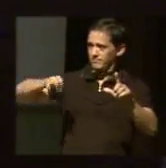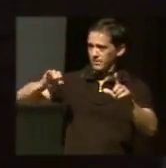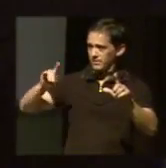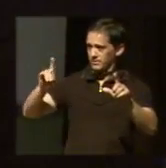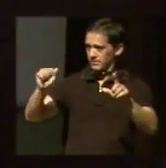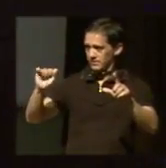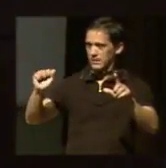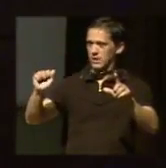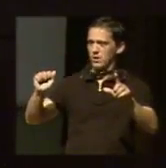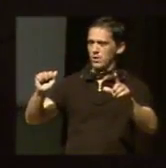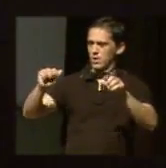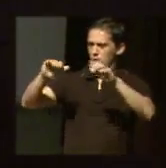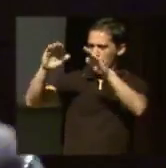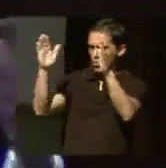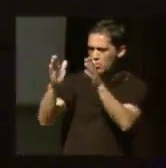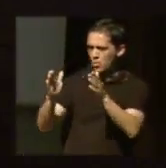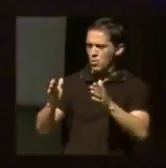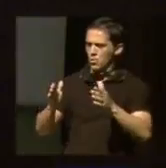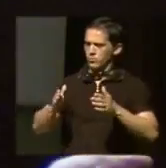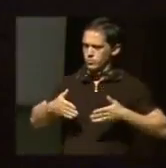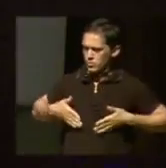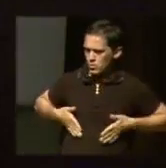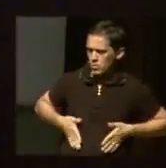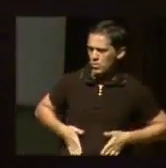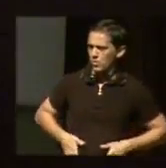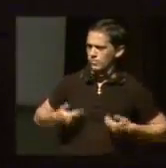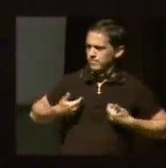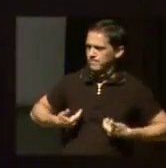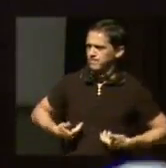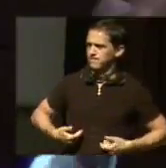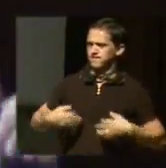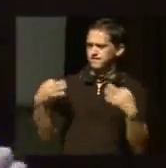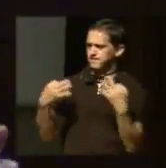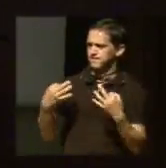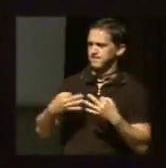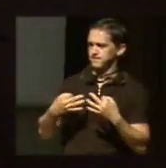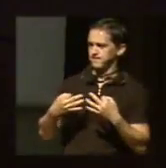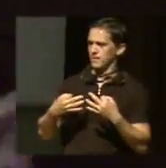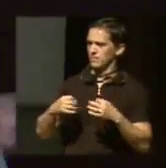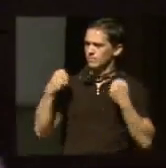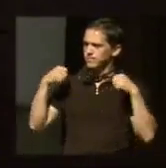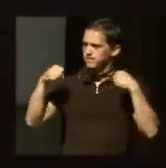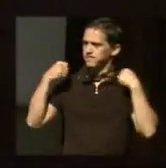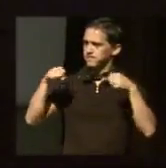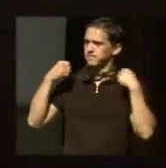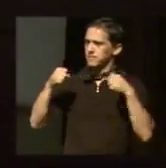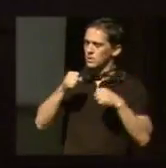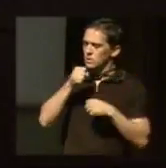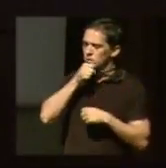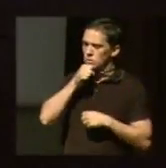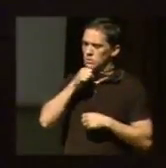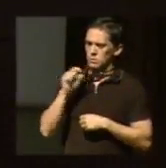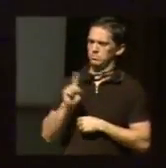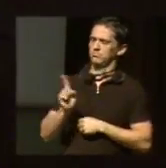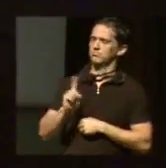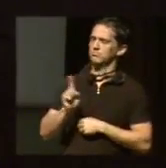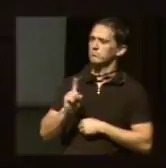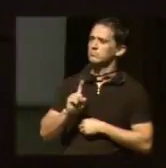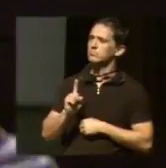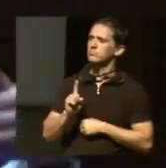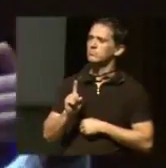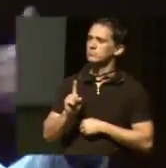corpo perfeito, do culto ao não envelhecimento. Como, por outra parte, a gente tem também uma campanha muito